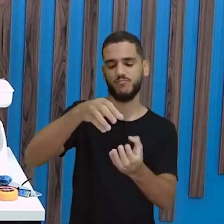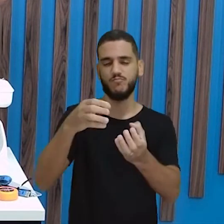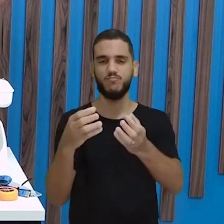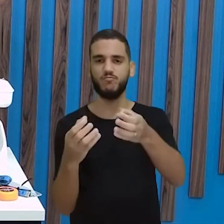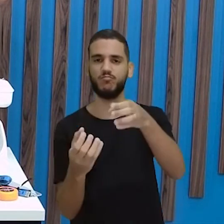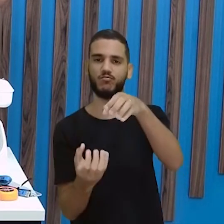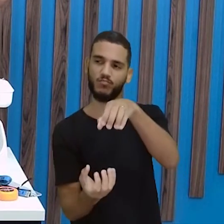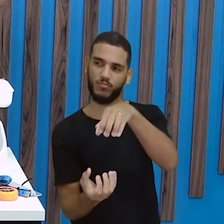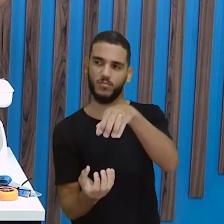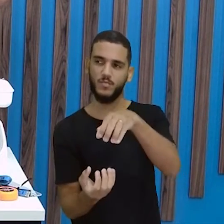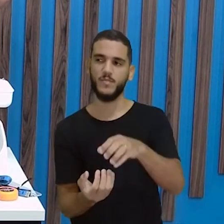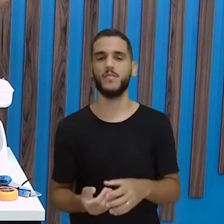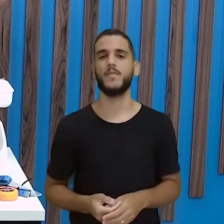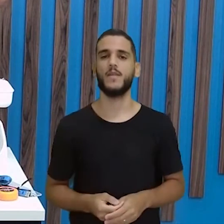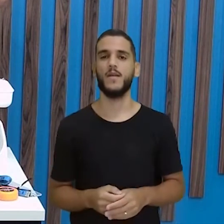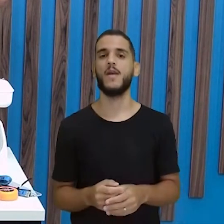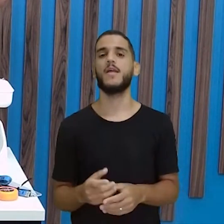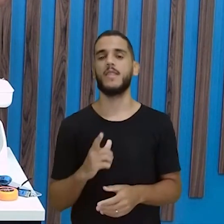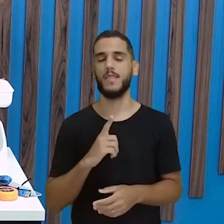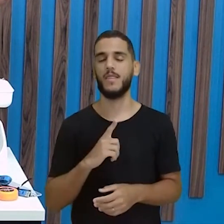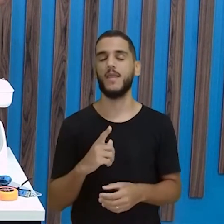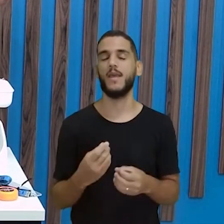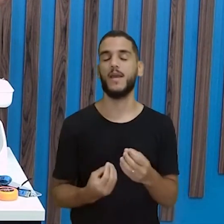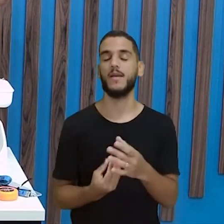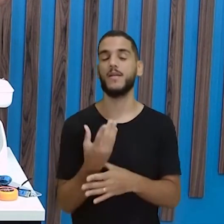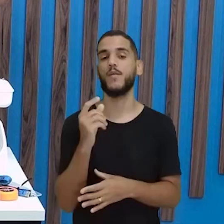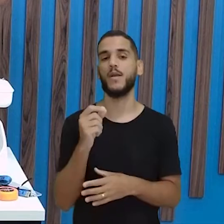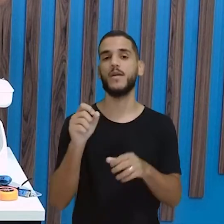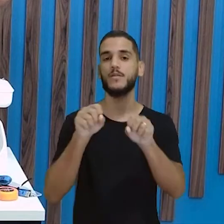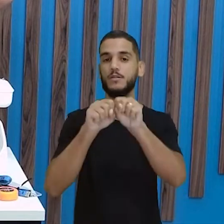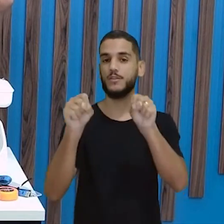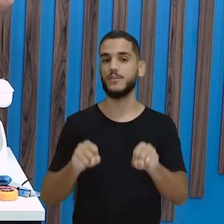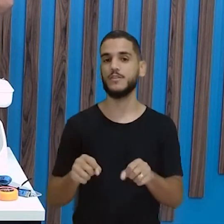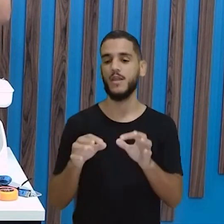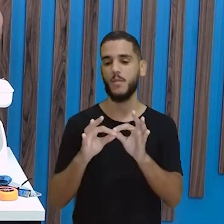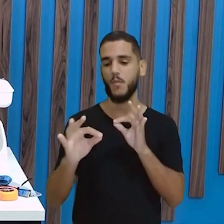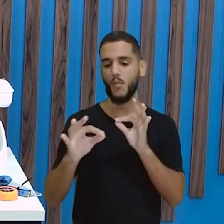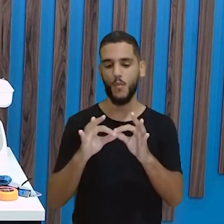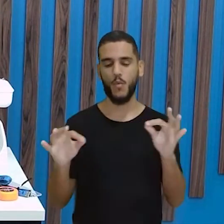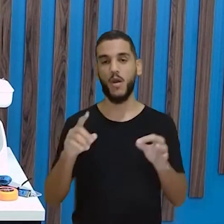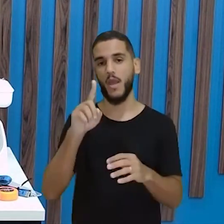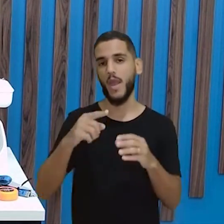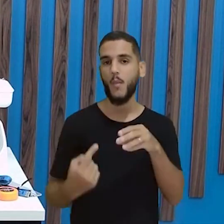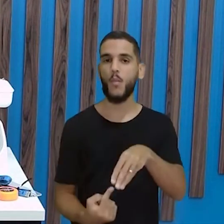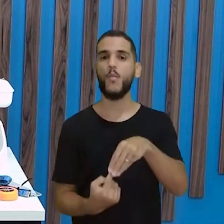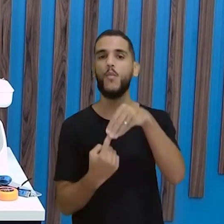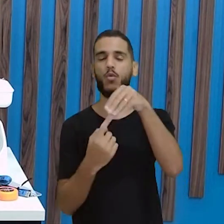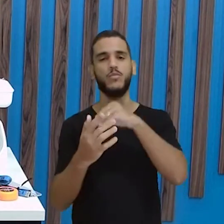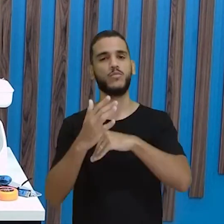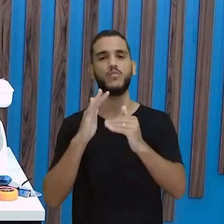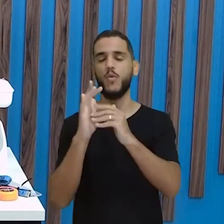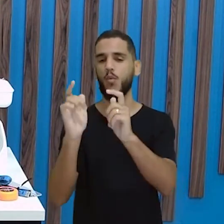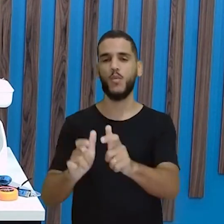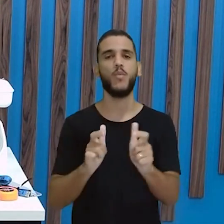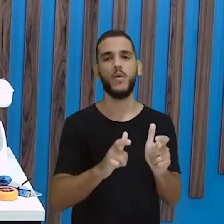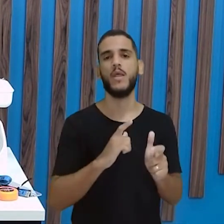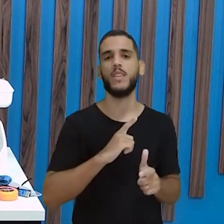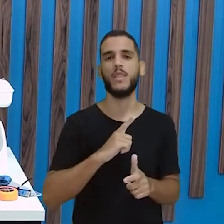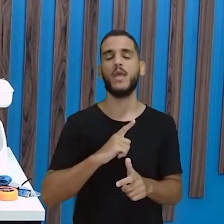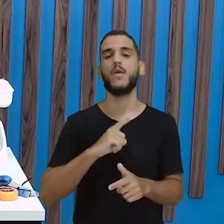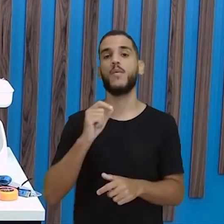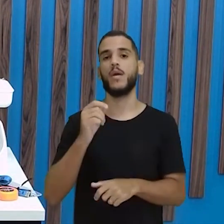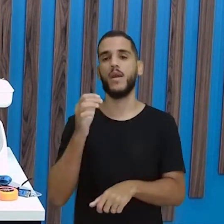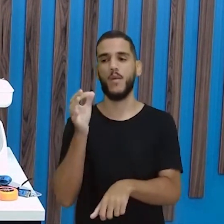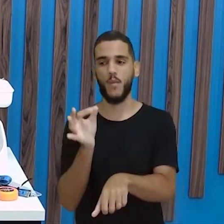de medição, né? Que é único, ou seja, em todo lugar existe um